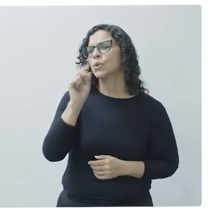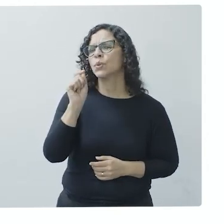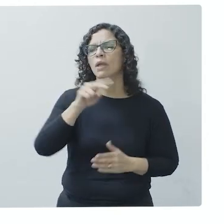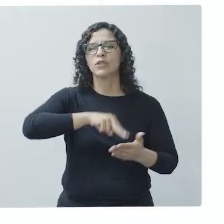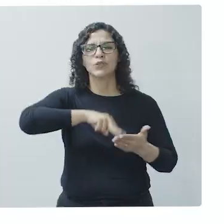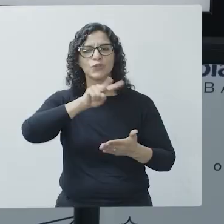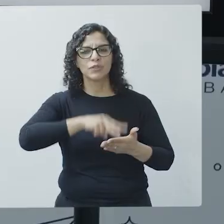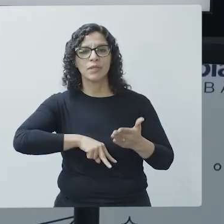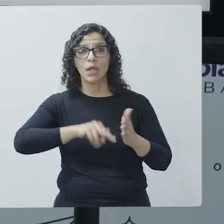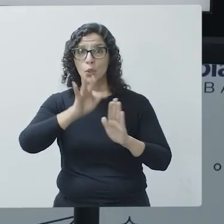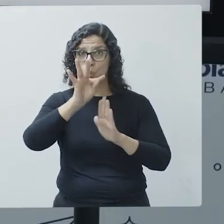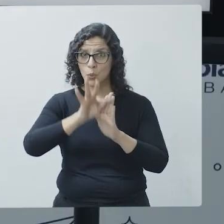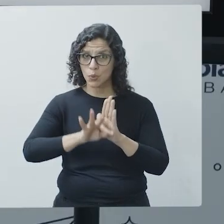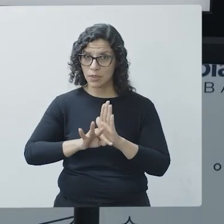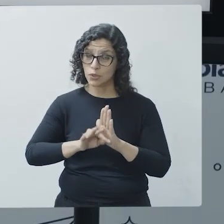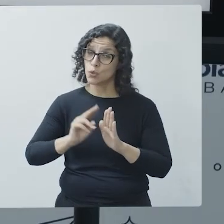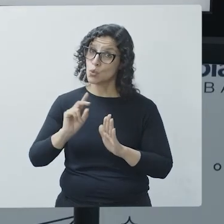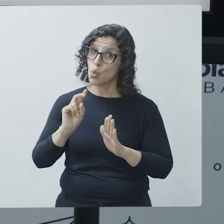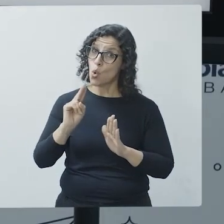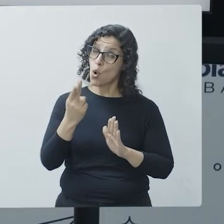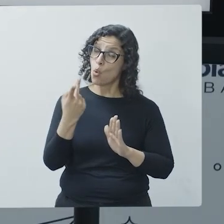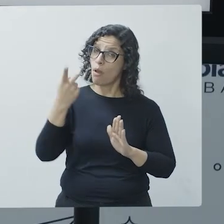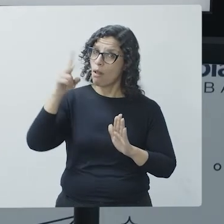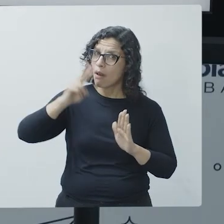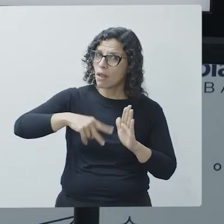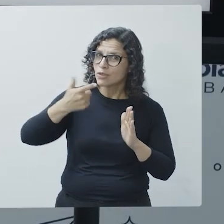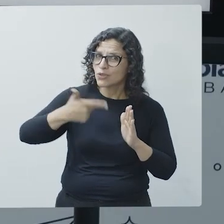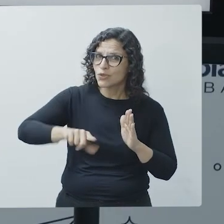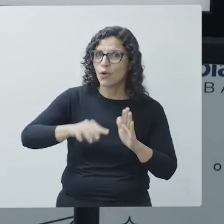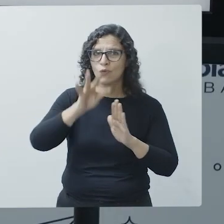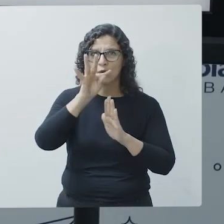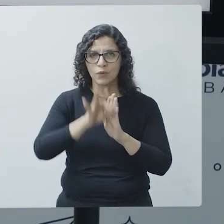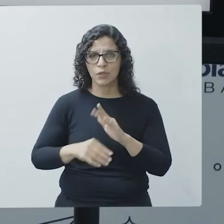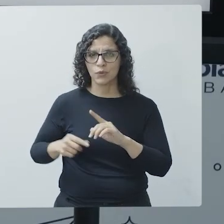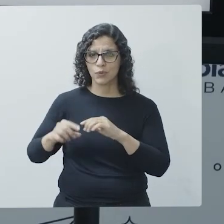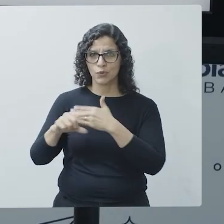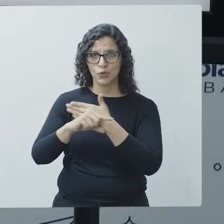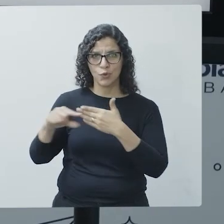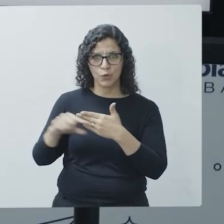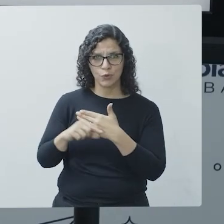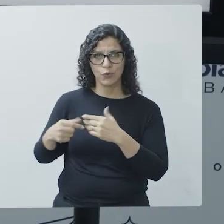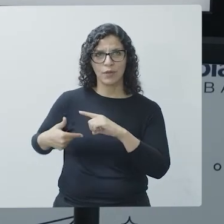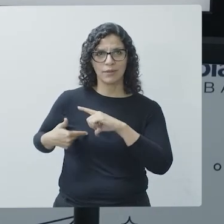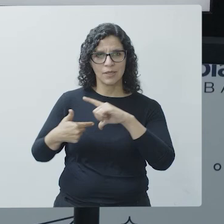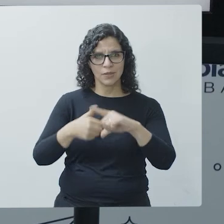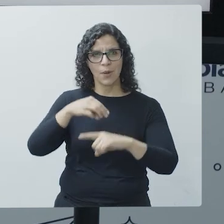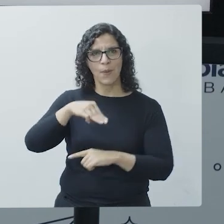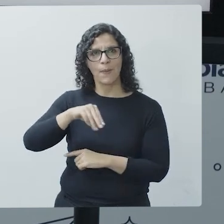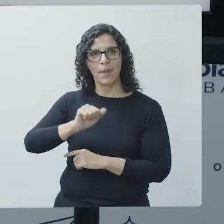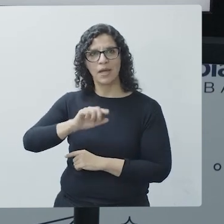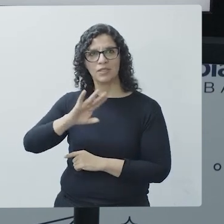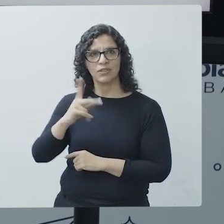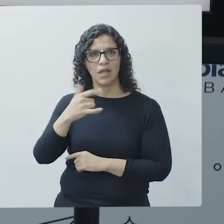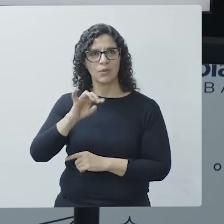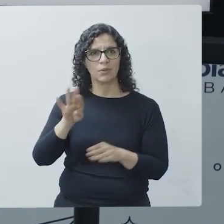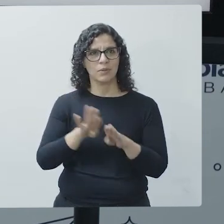de ler ou reler, certo? Um texto de um autor como Machado de Assis.